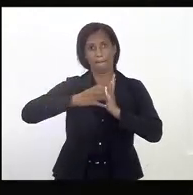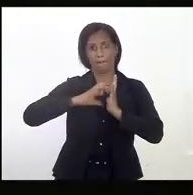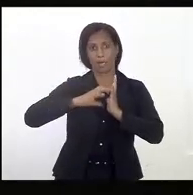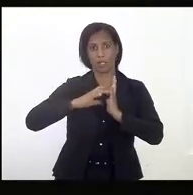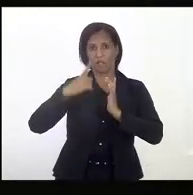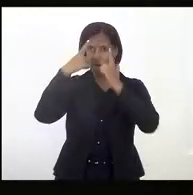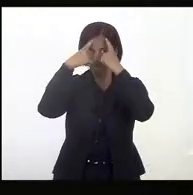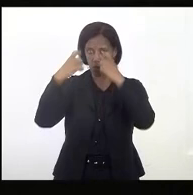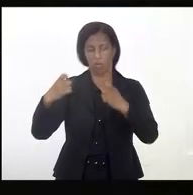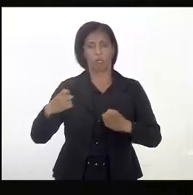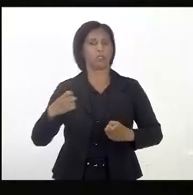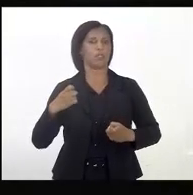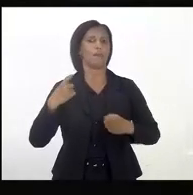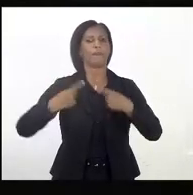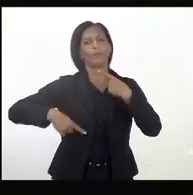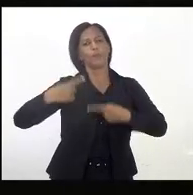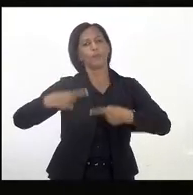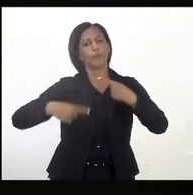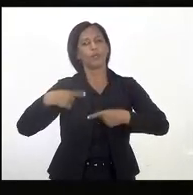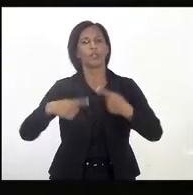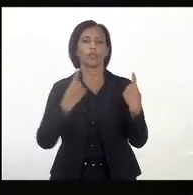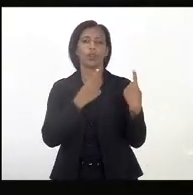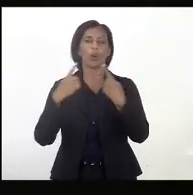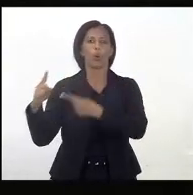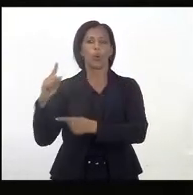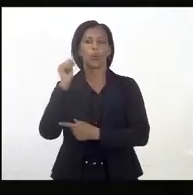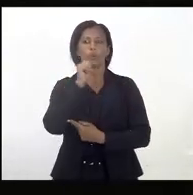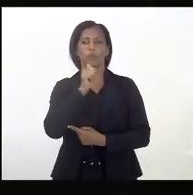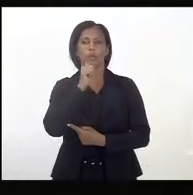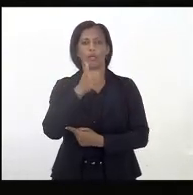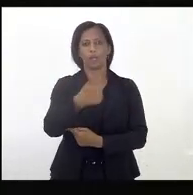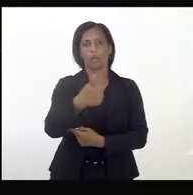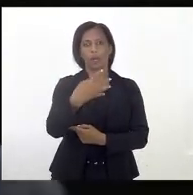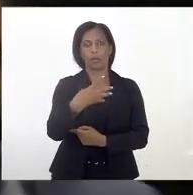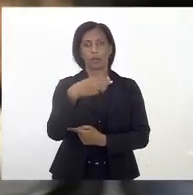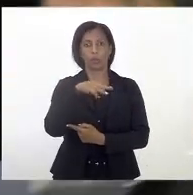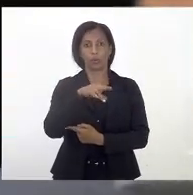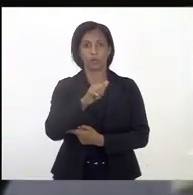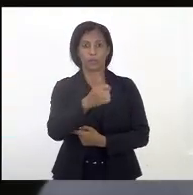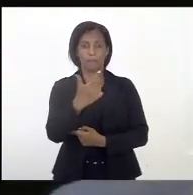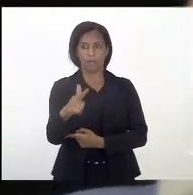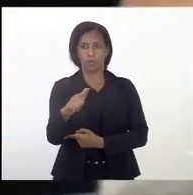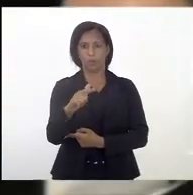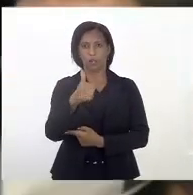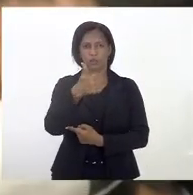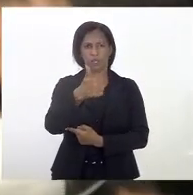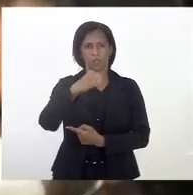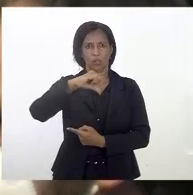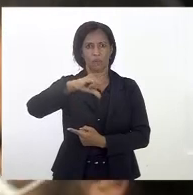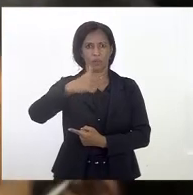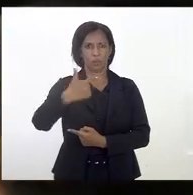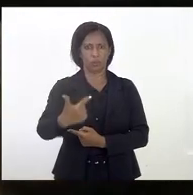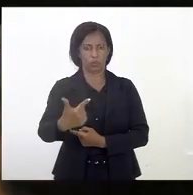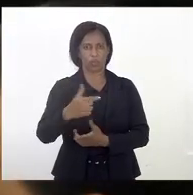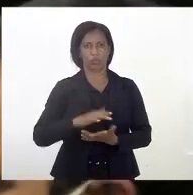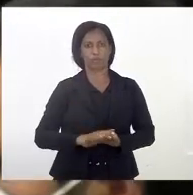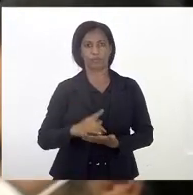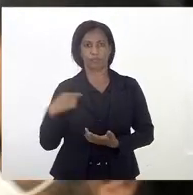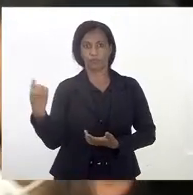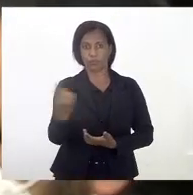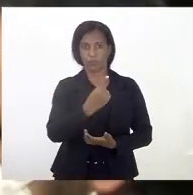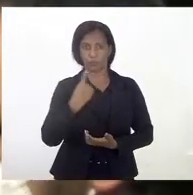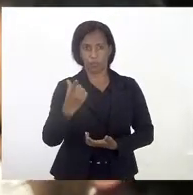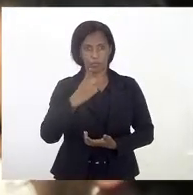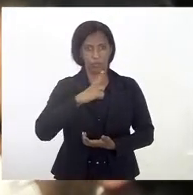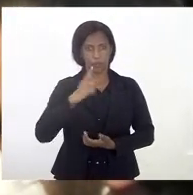violência política contra as mulheres que a lei 14.192 nós temos aqui